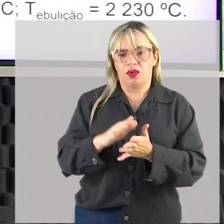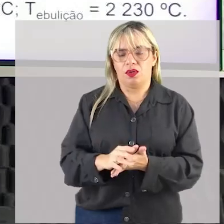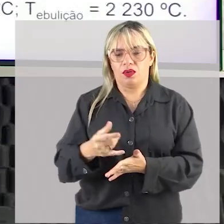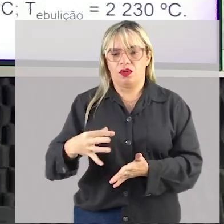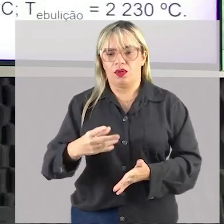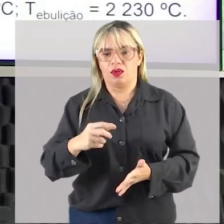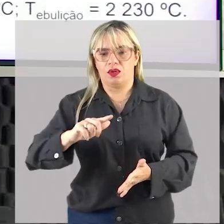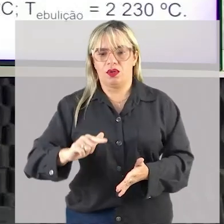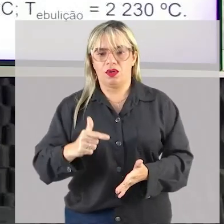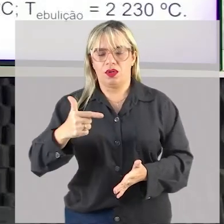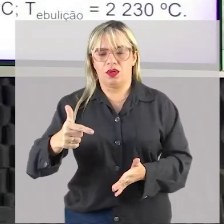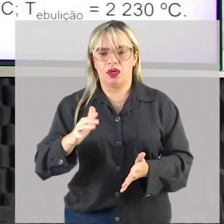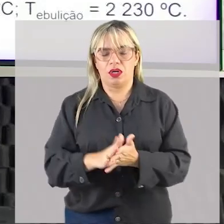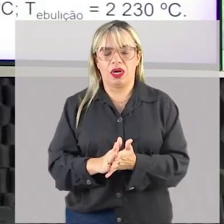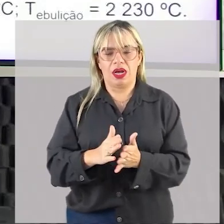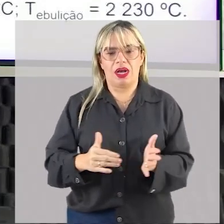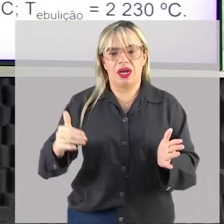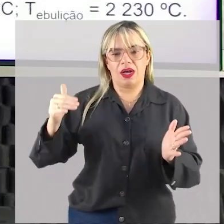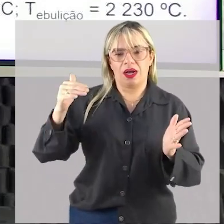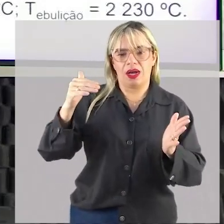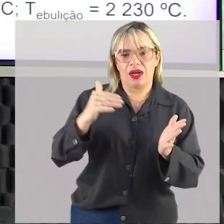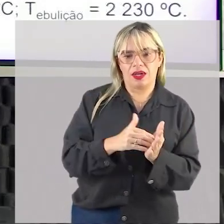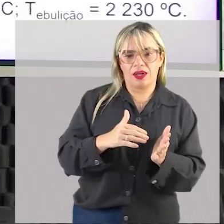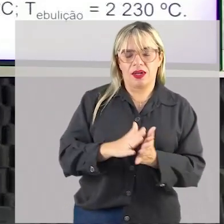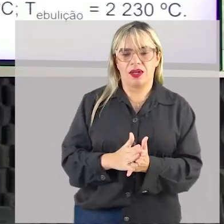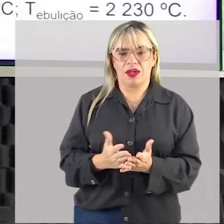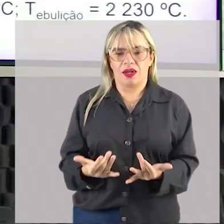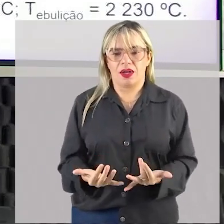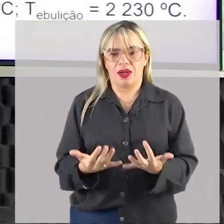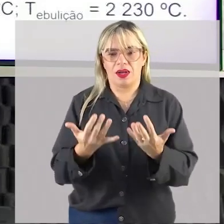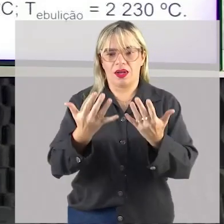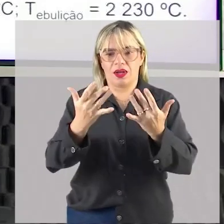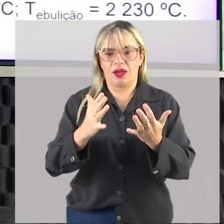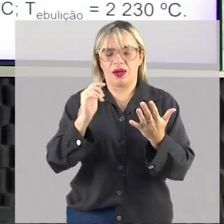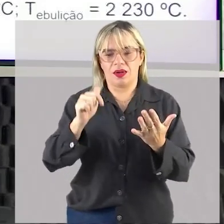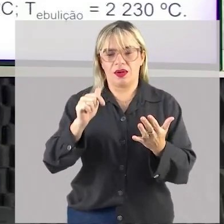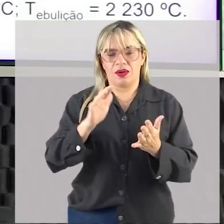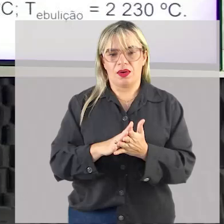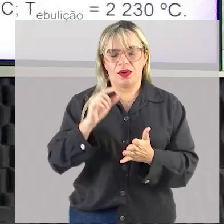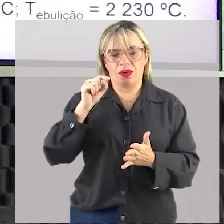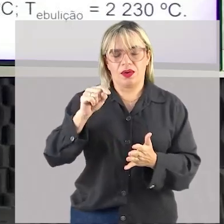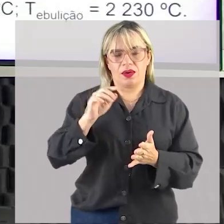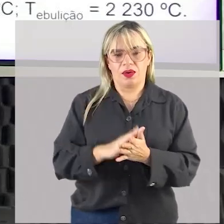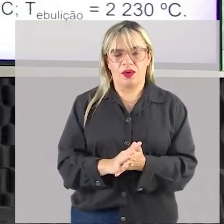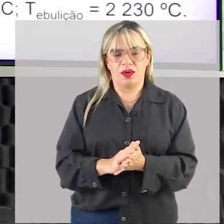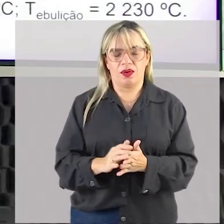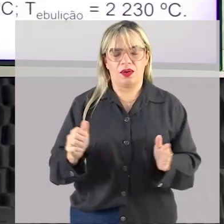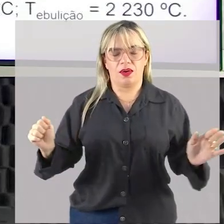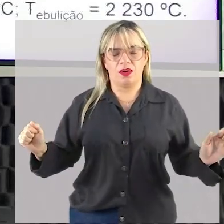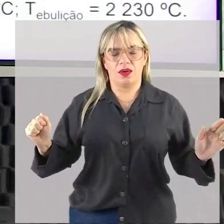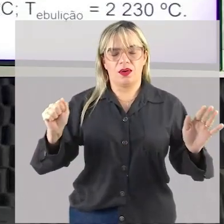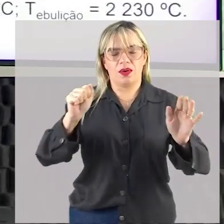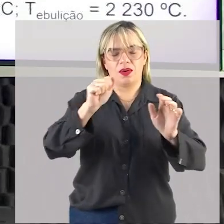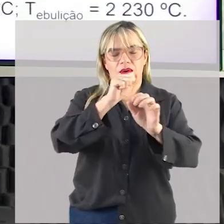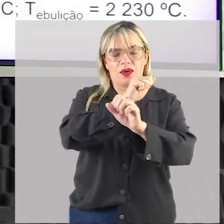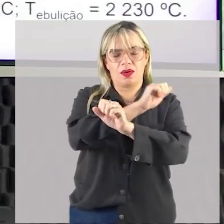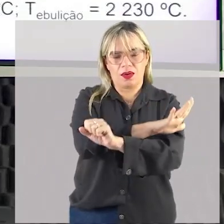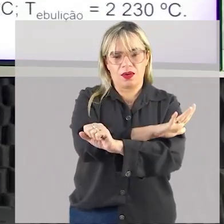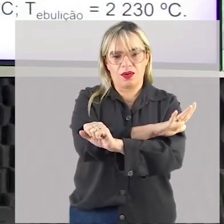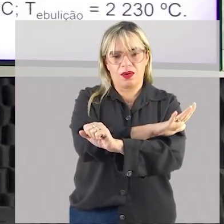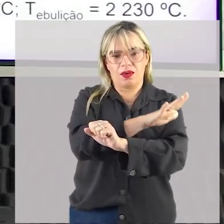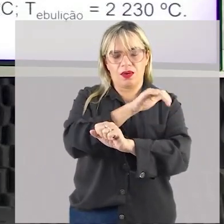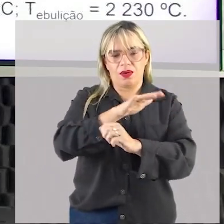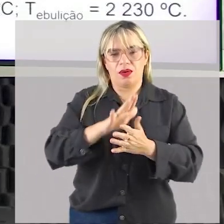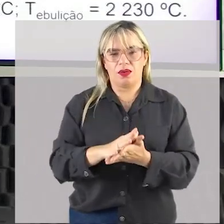fusão. Lembra que fusão é passar do estado sólido para o estado líquido. Quando você pega uma pedra de gelo e coloca em cima da pia,